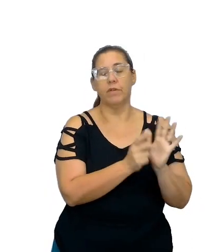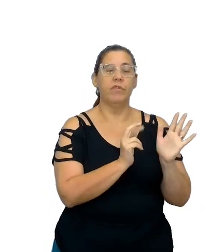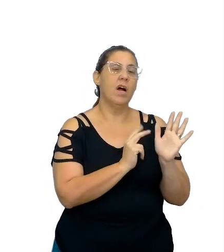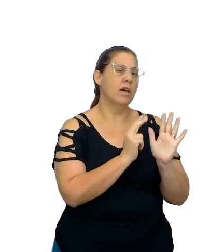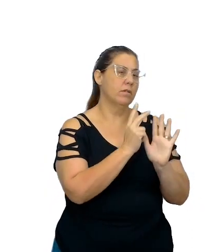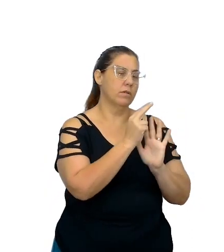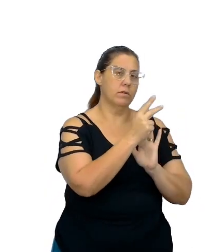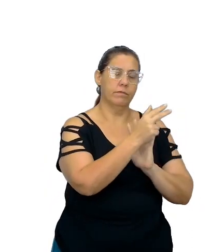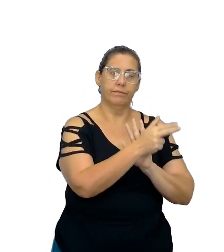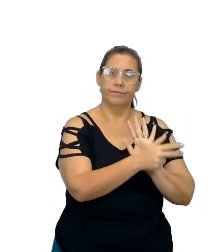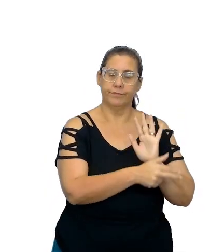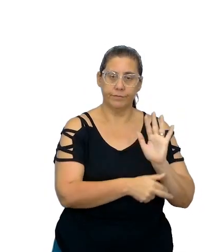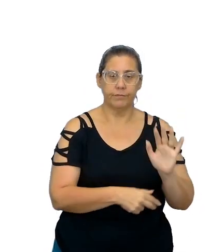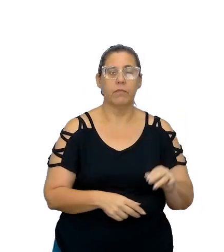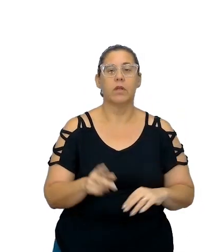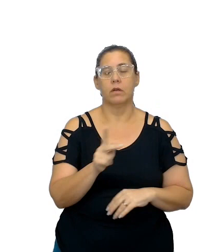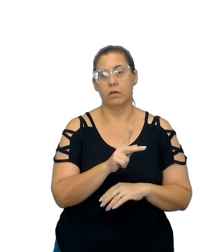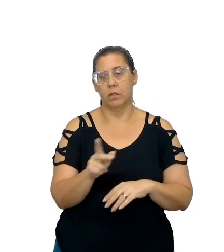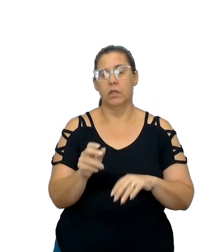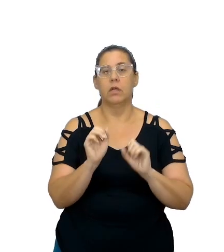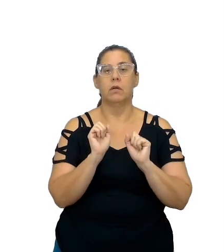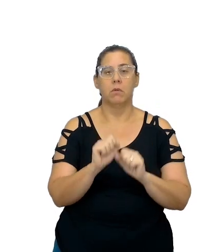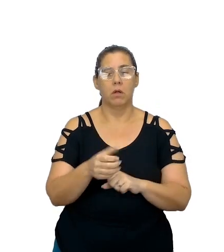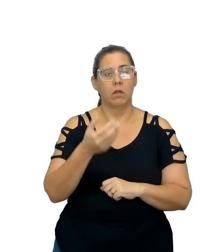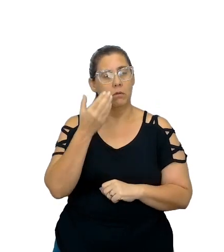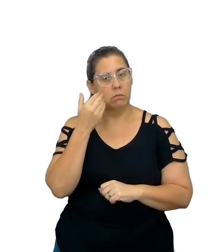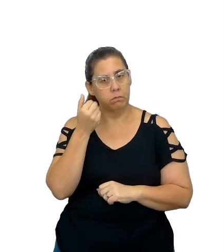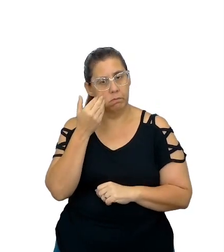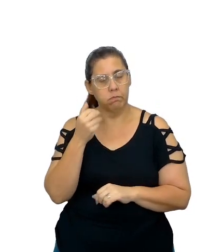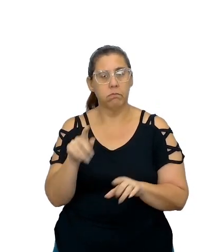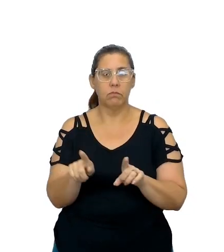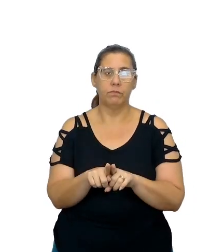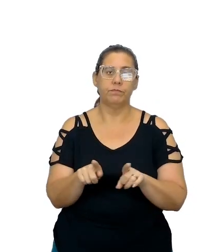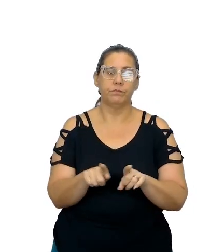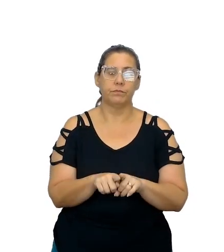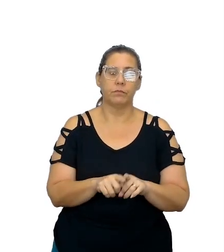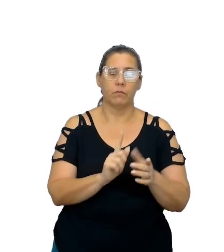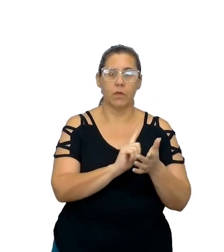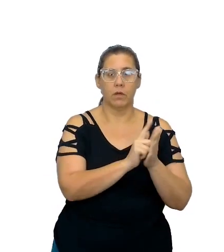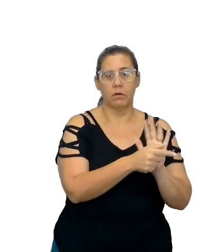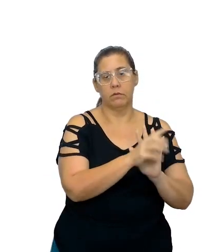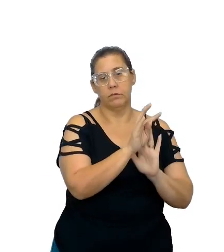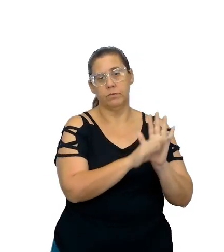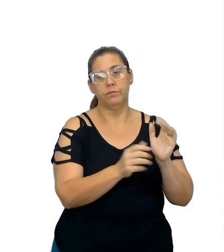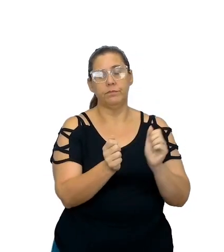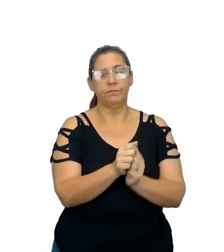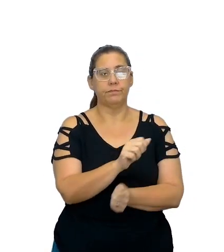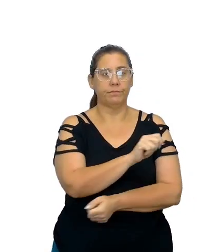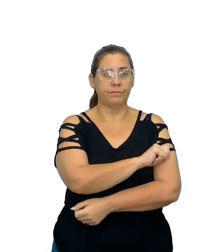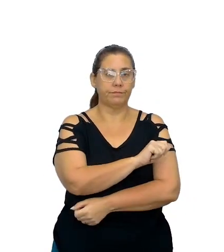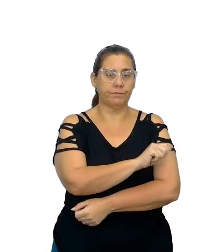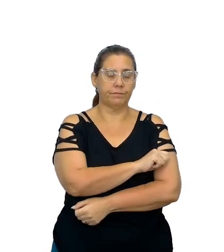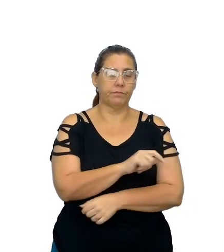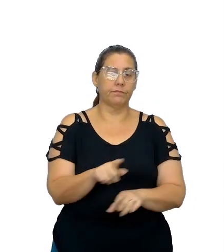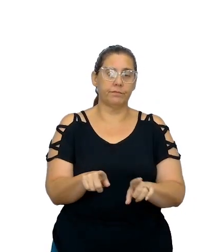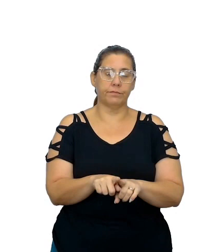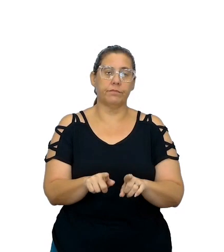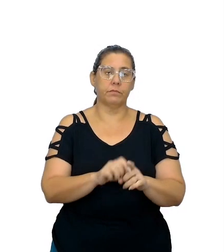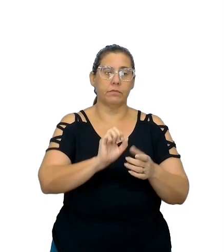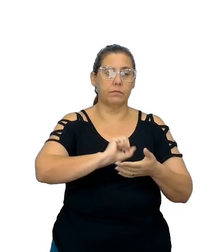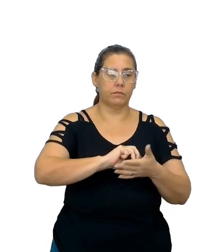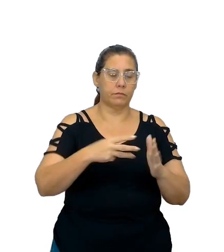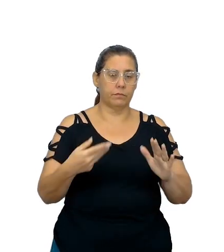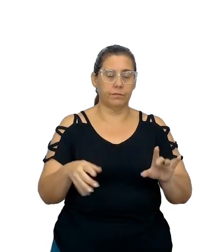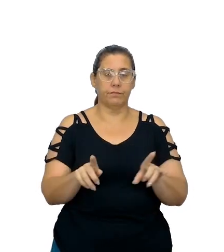variados, para que o professor possa realmente explorar a questão dos gêneros textuais com seus alunos, tá? Além disso, o currículo em ação